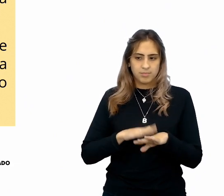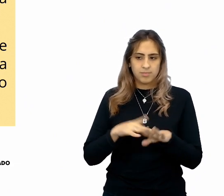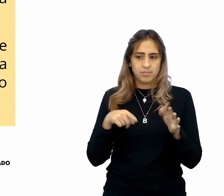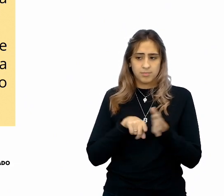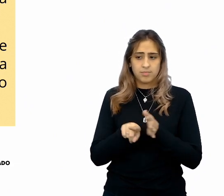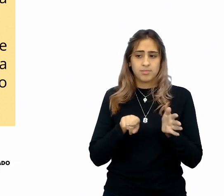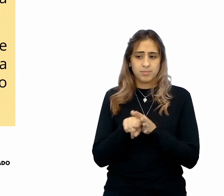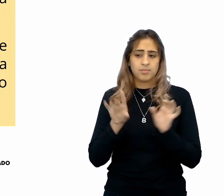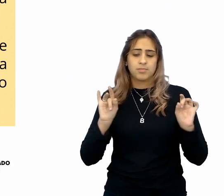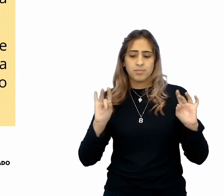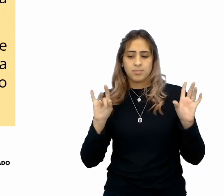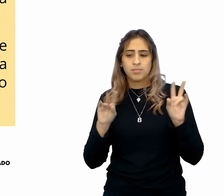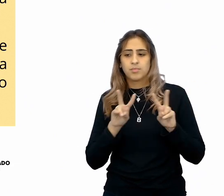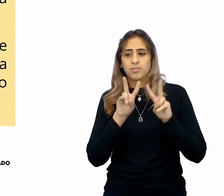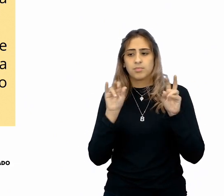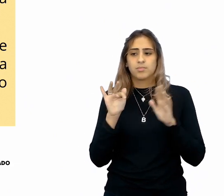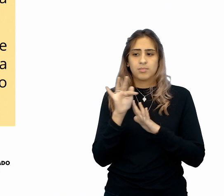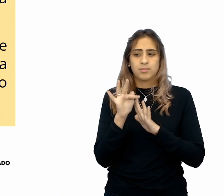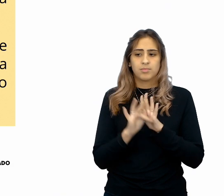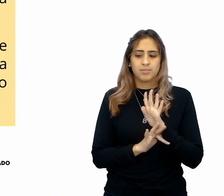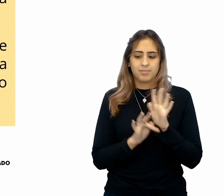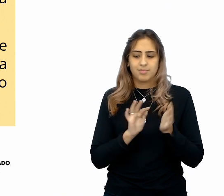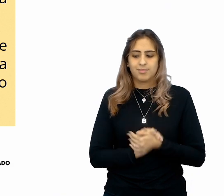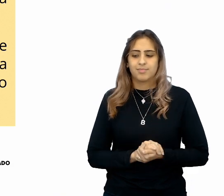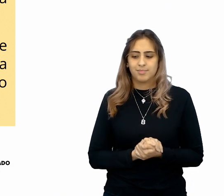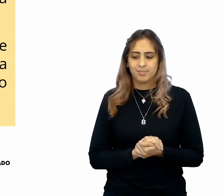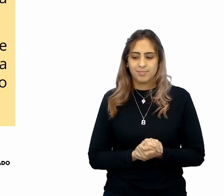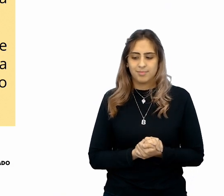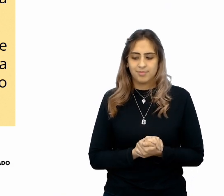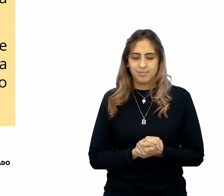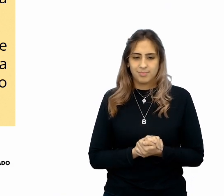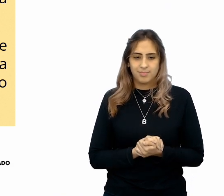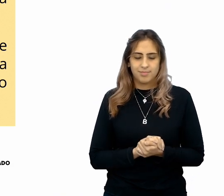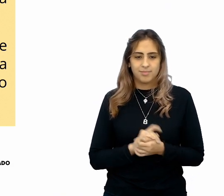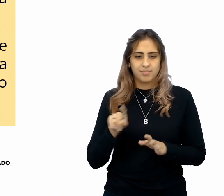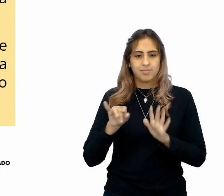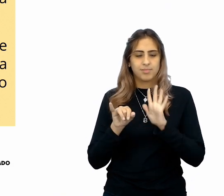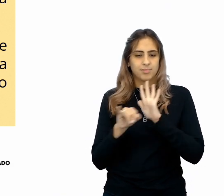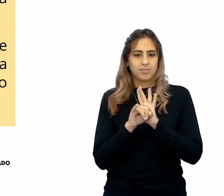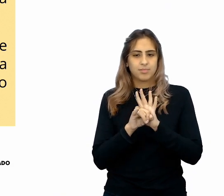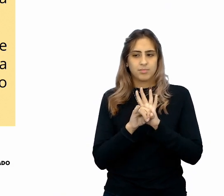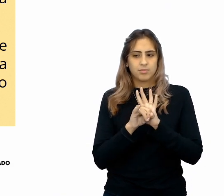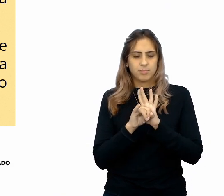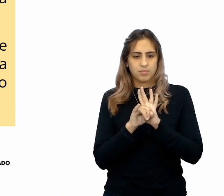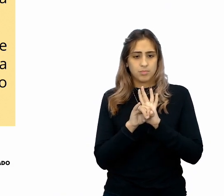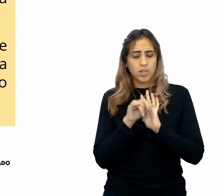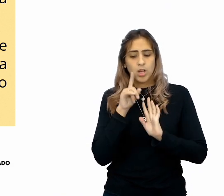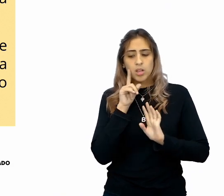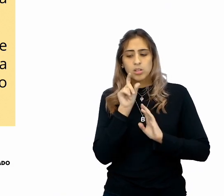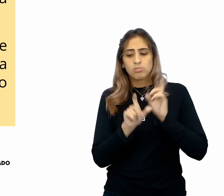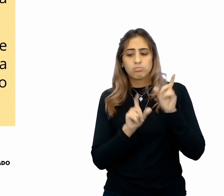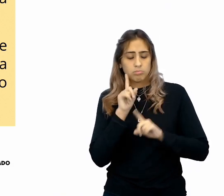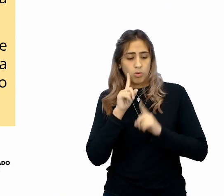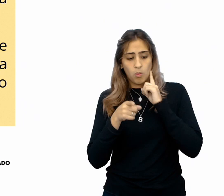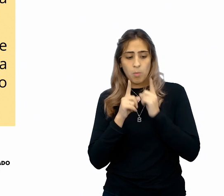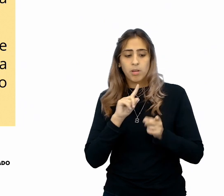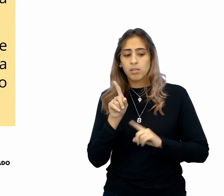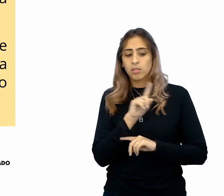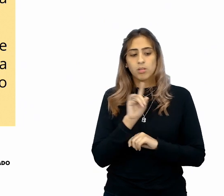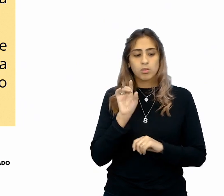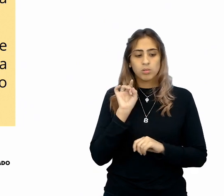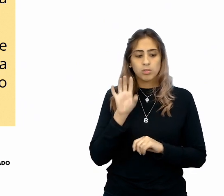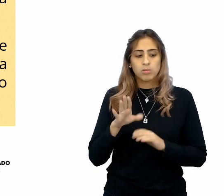perguntas específicas sobre o texto lido, como é o caso da identificação dos verbos de comando, não apenas